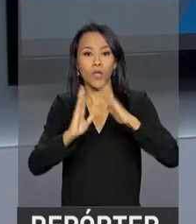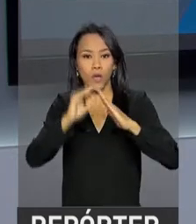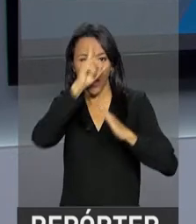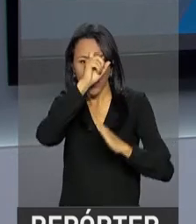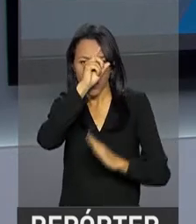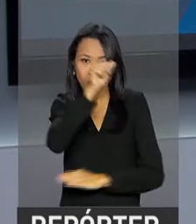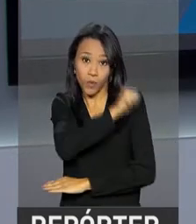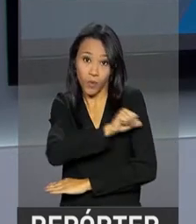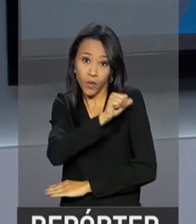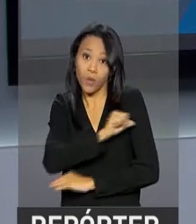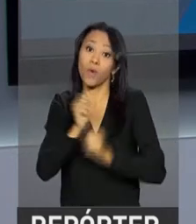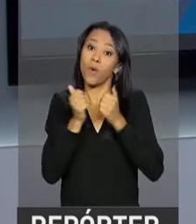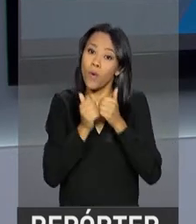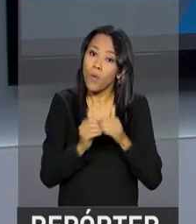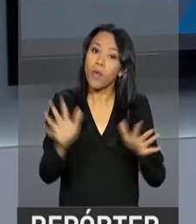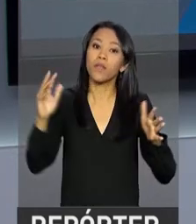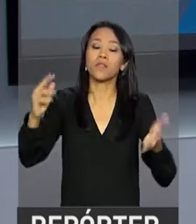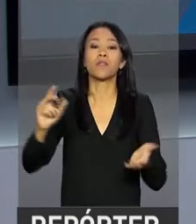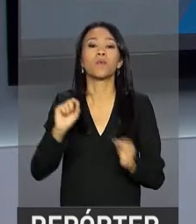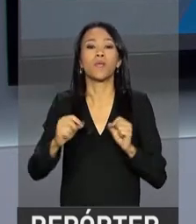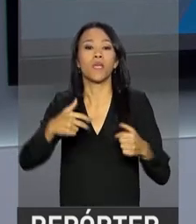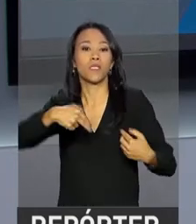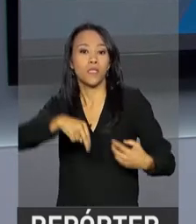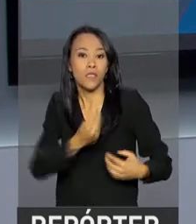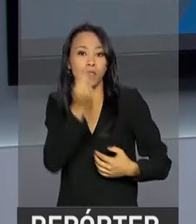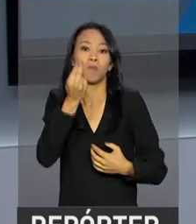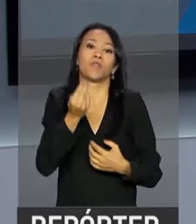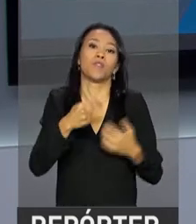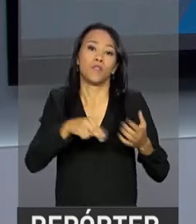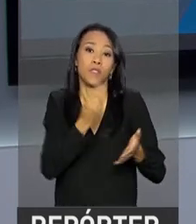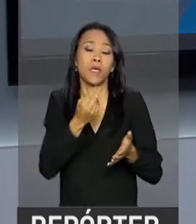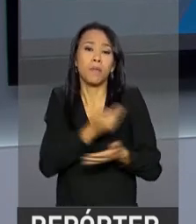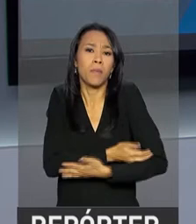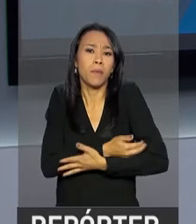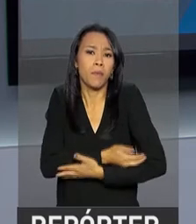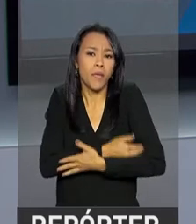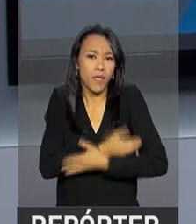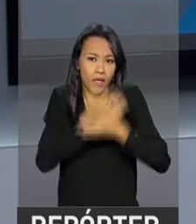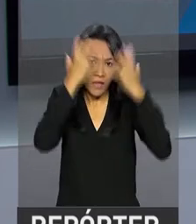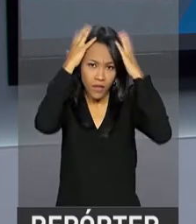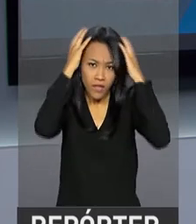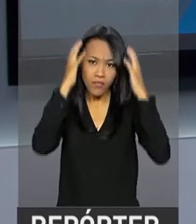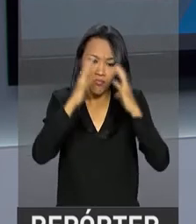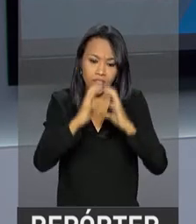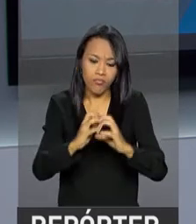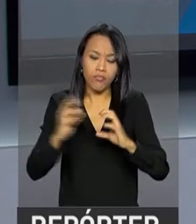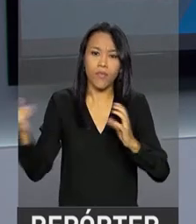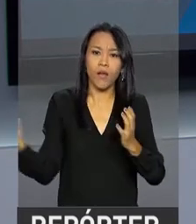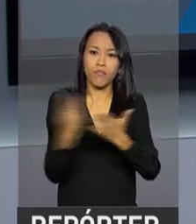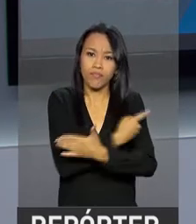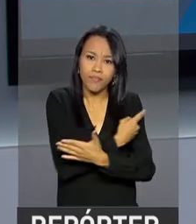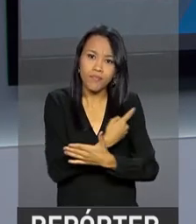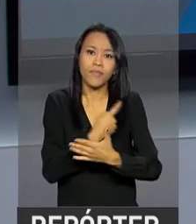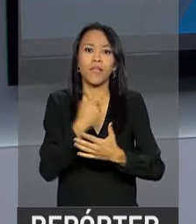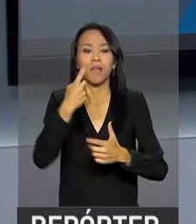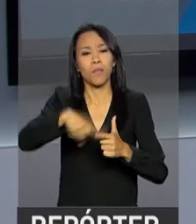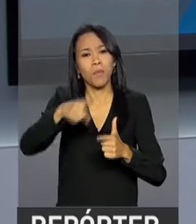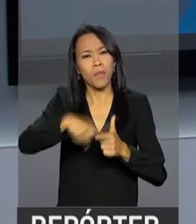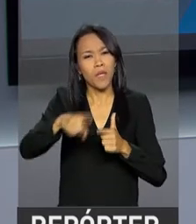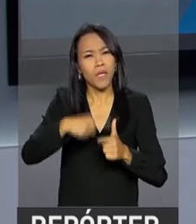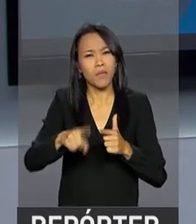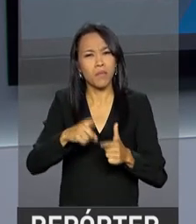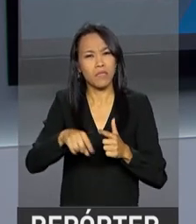começa a fazer cirurgias pelo sistema único de saúde e bebês afetados pelo vírus indica são crianças que apresentam problemas ortopédicos